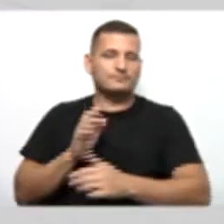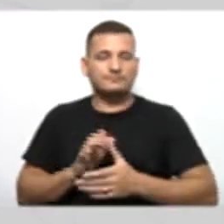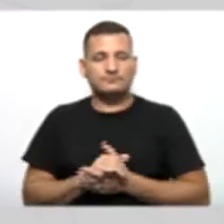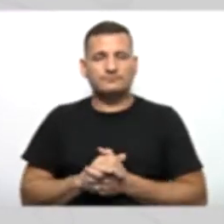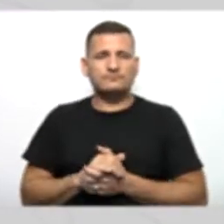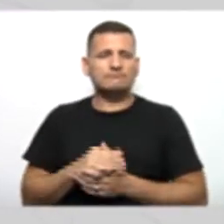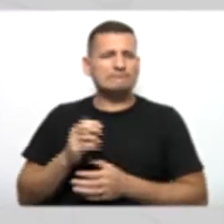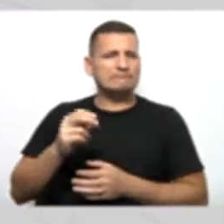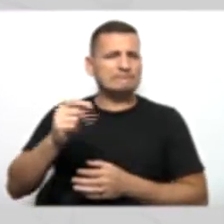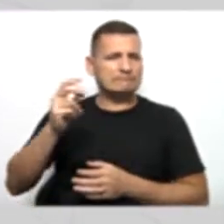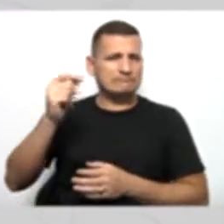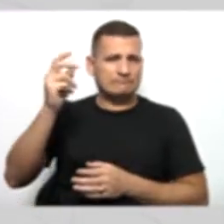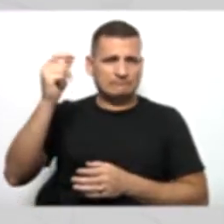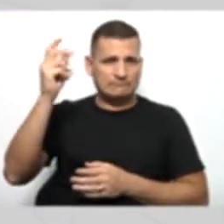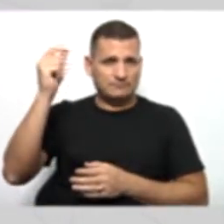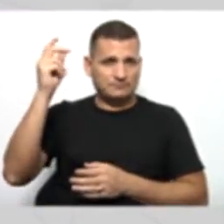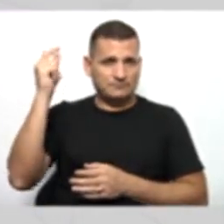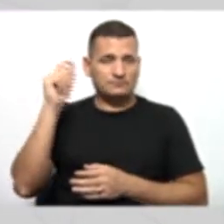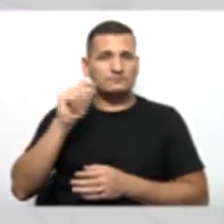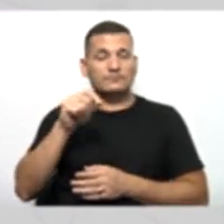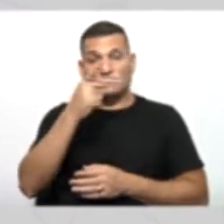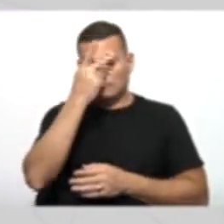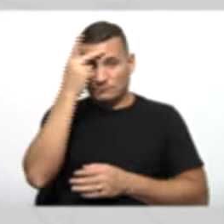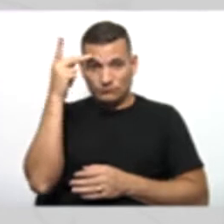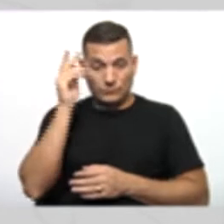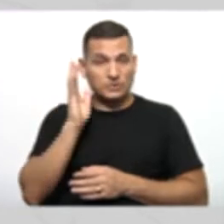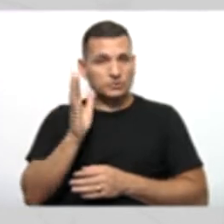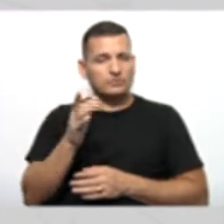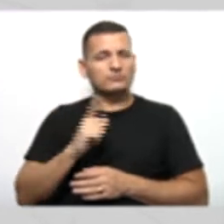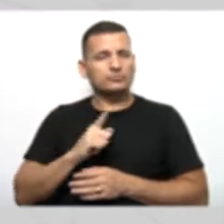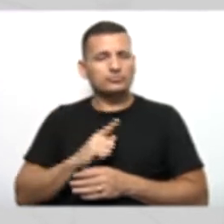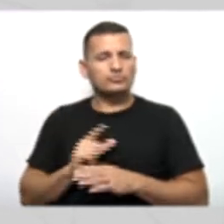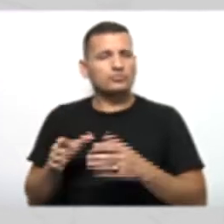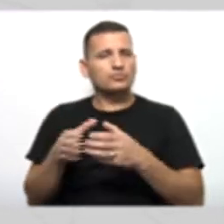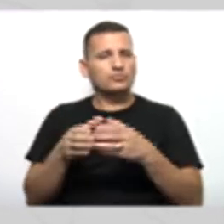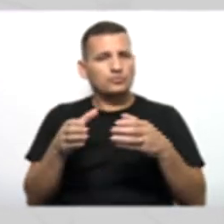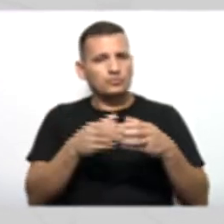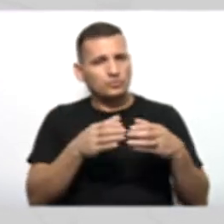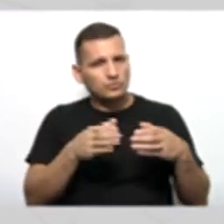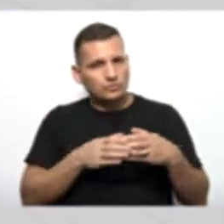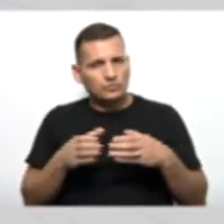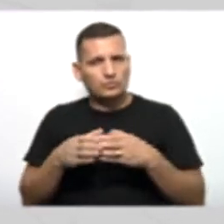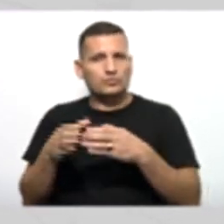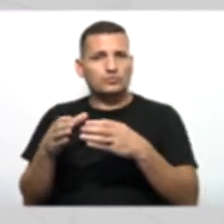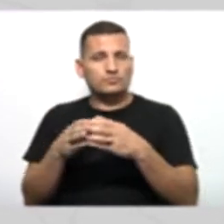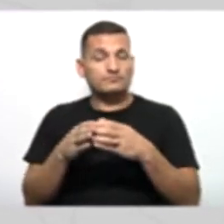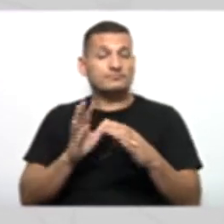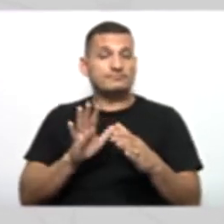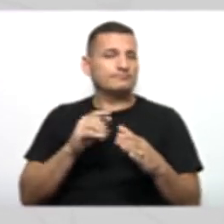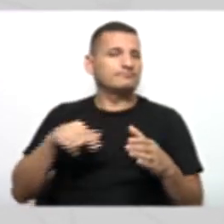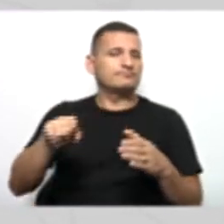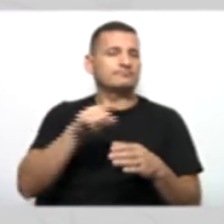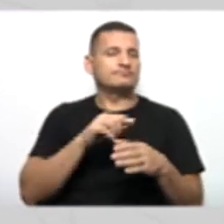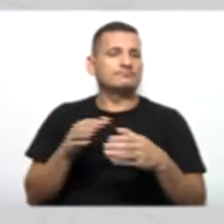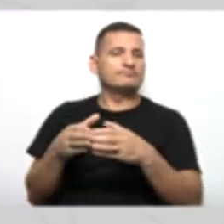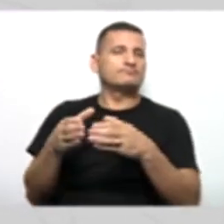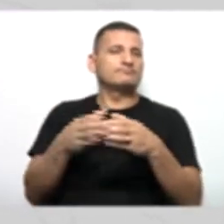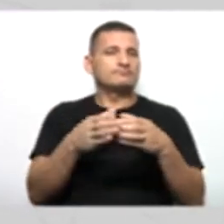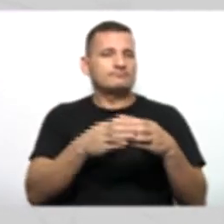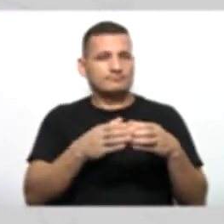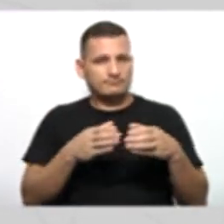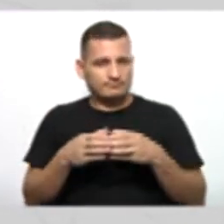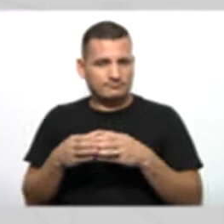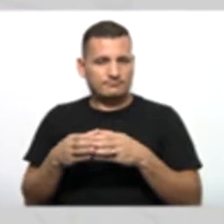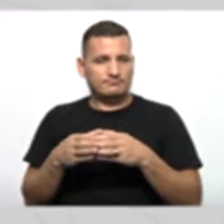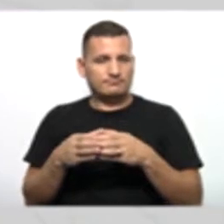naquele tempo, as pessoas já viviam em grupos e nesses grupos,